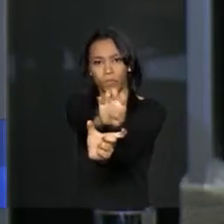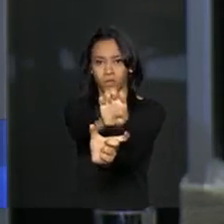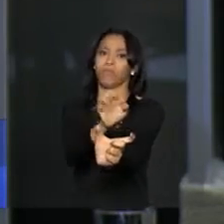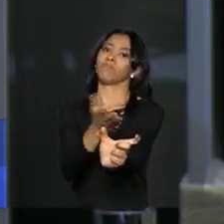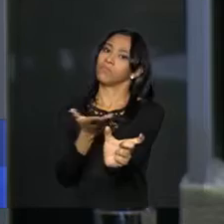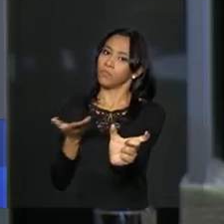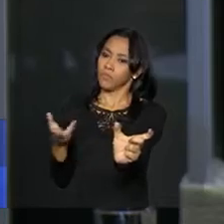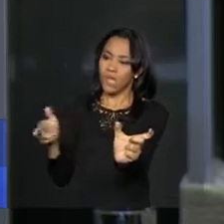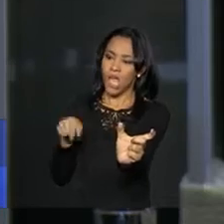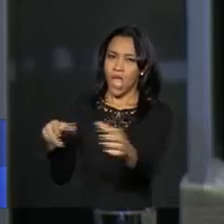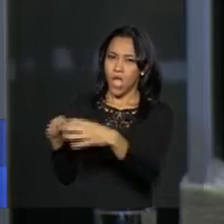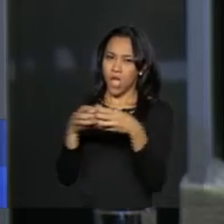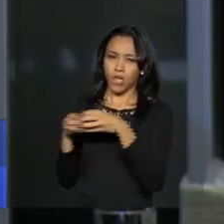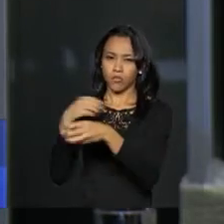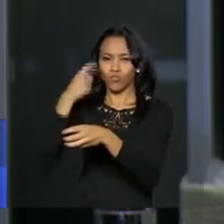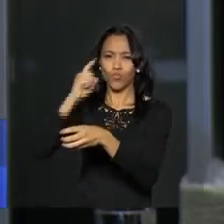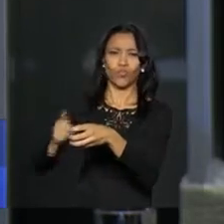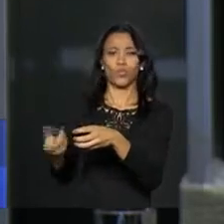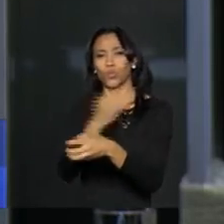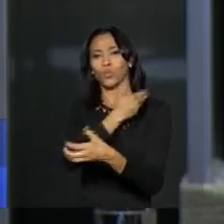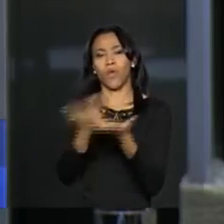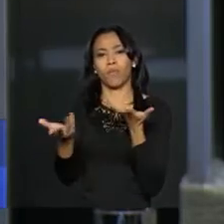por aqueles que não têm voto para governar o Brasil.